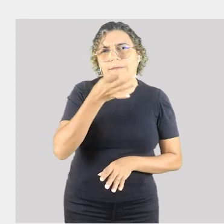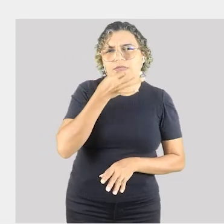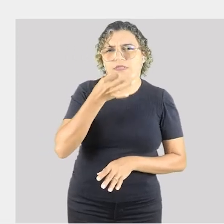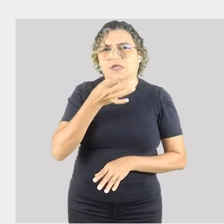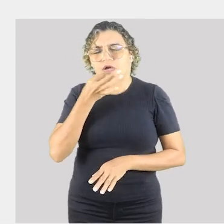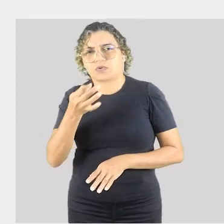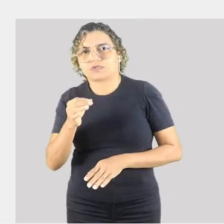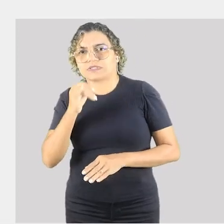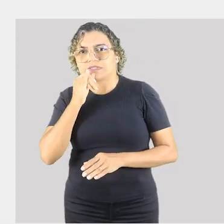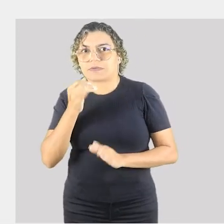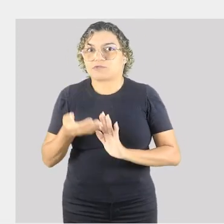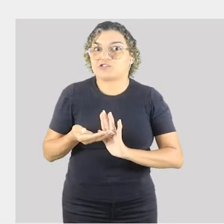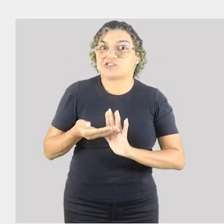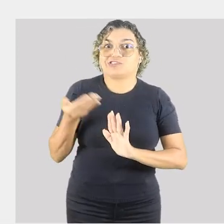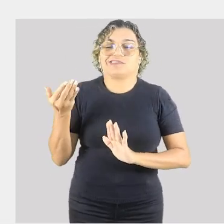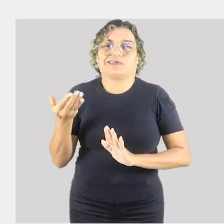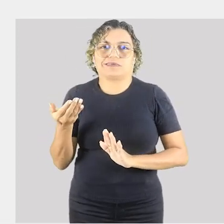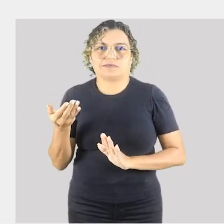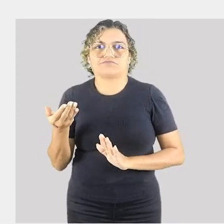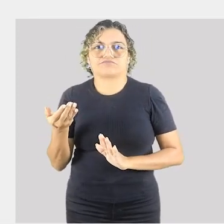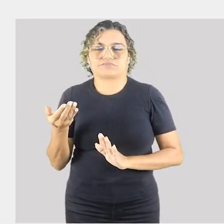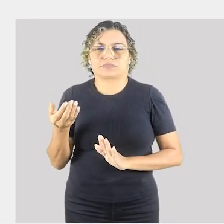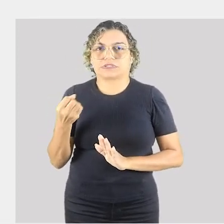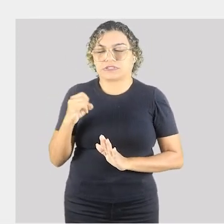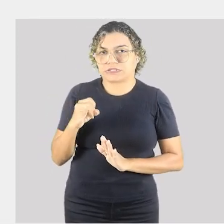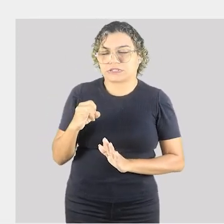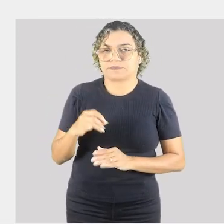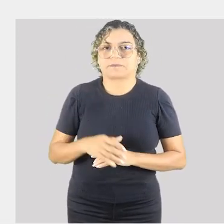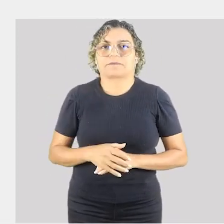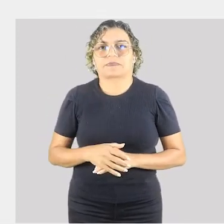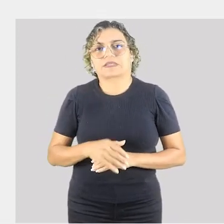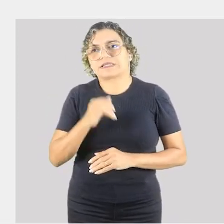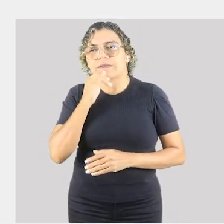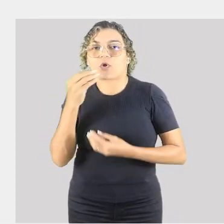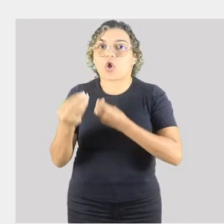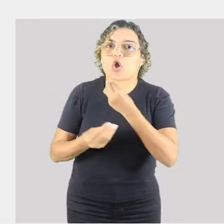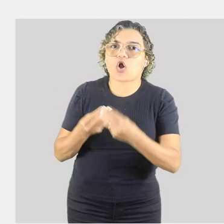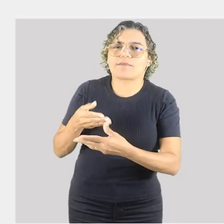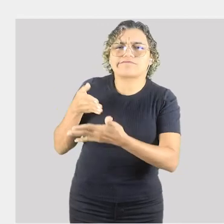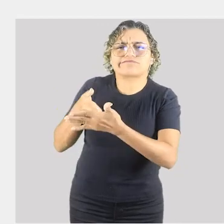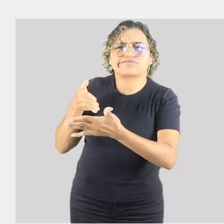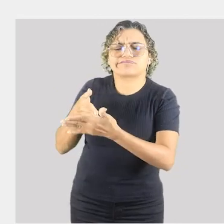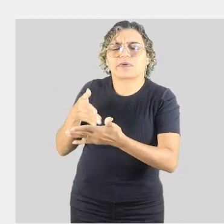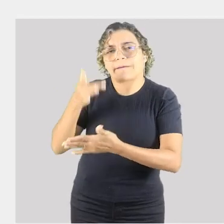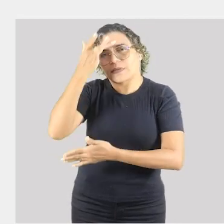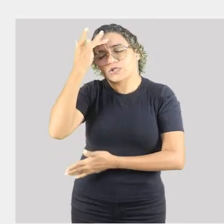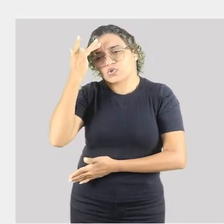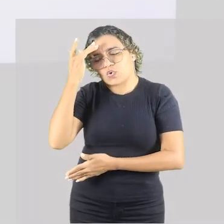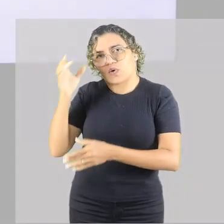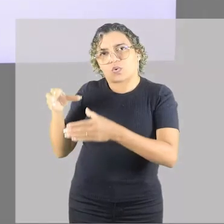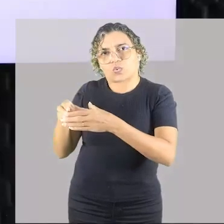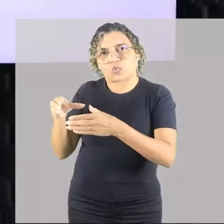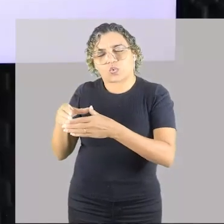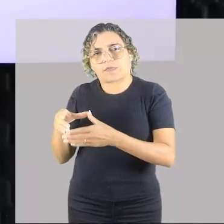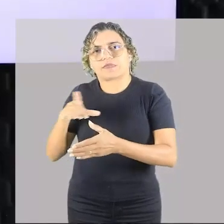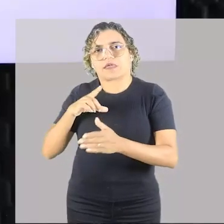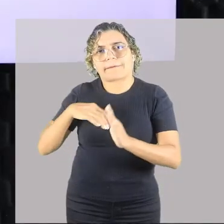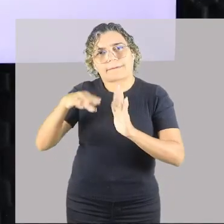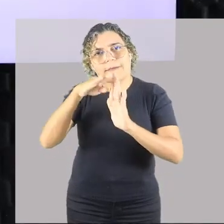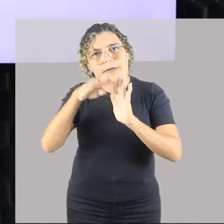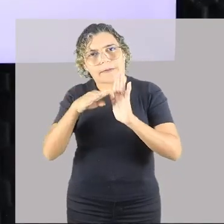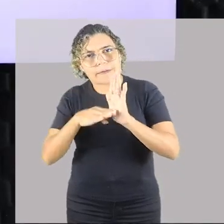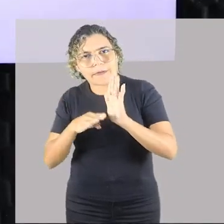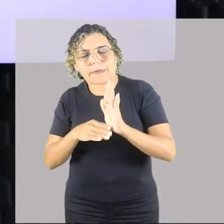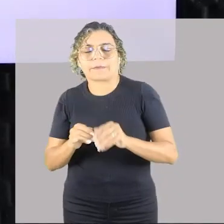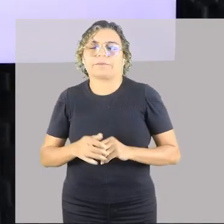de exclusão, os impedimentos e as suspeições. Os impedimentos das pessoas que fazem parte, no caso dos